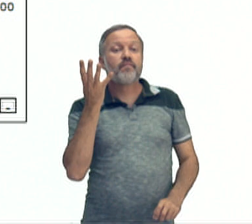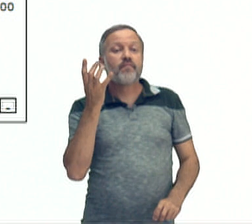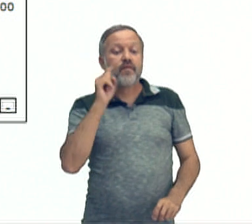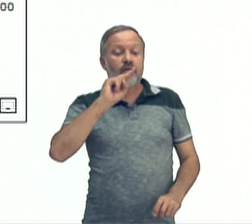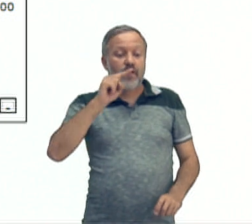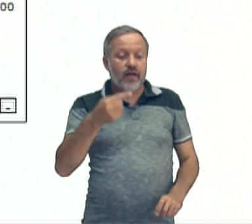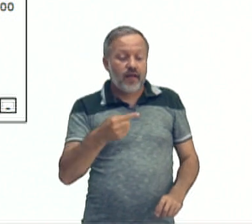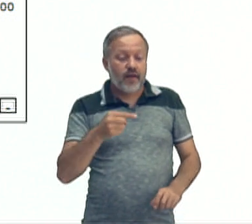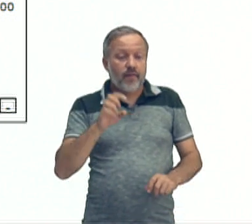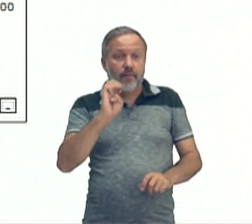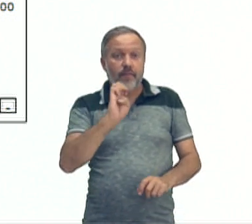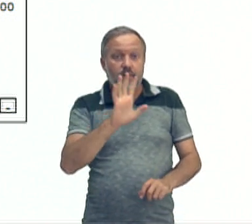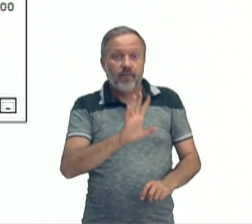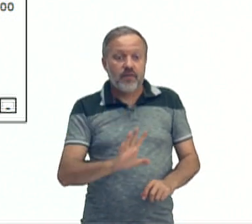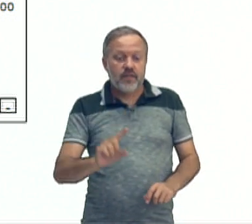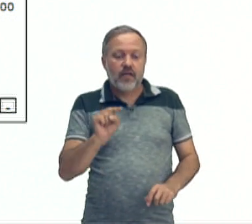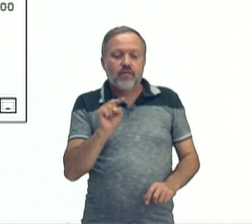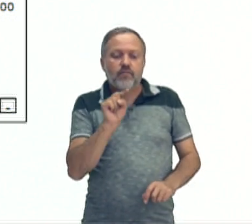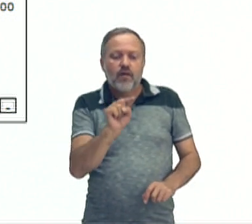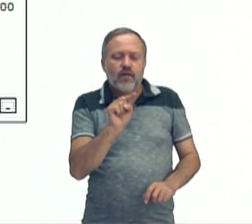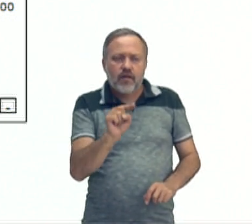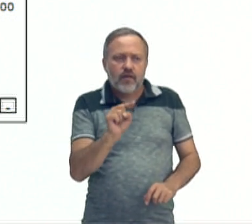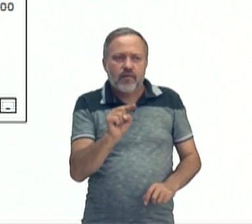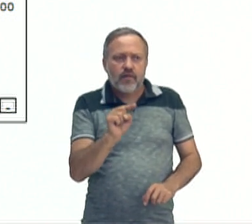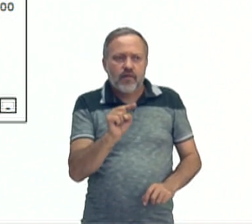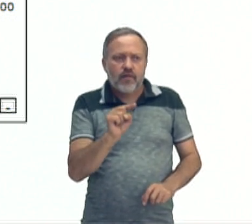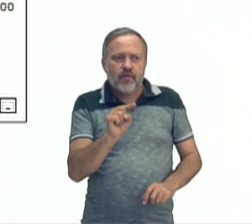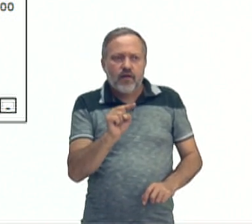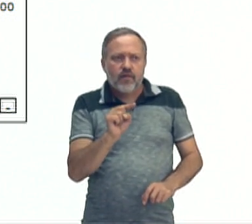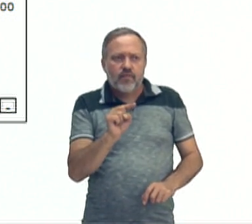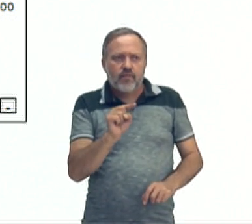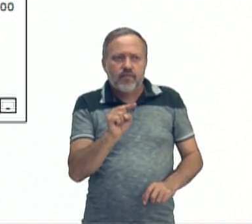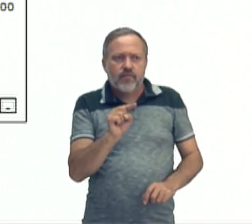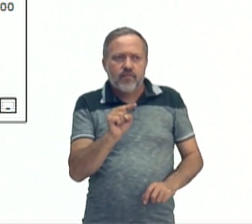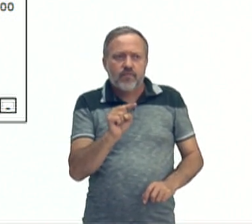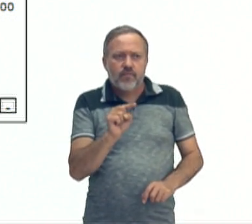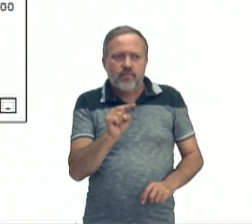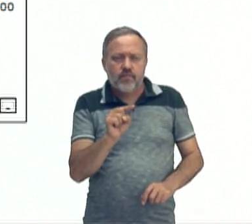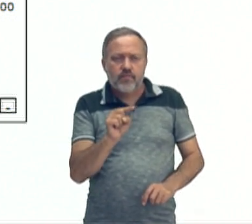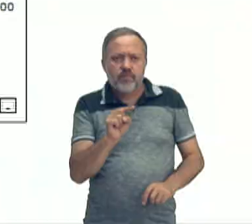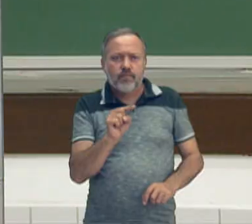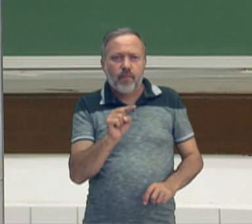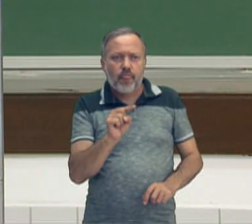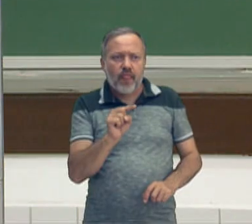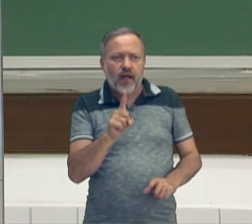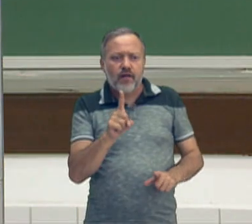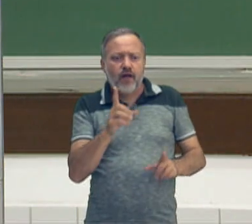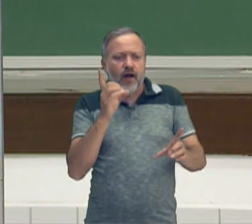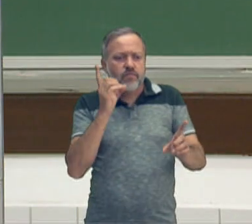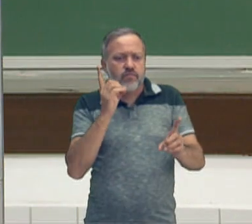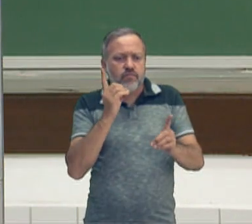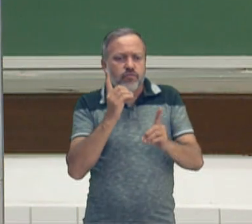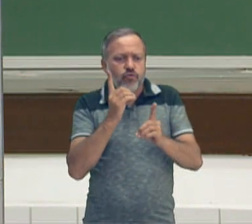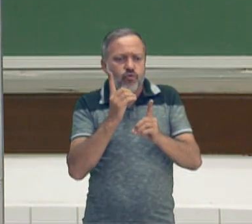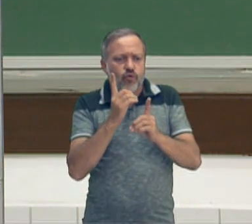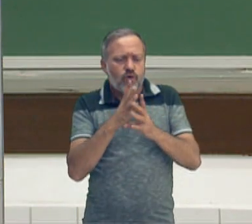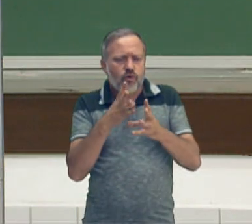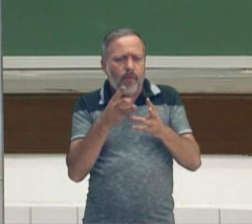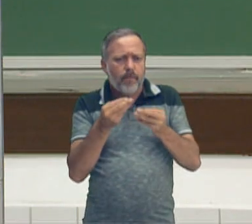escureceu? Significa o quê? Que a gente teve nessa condição uma maior concentração,